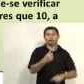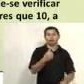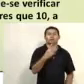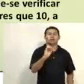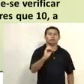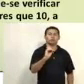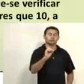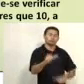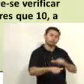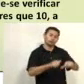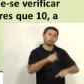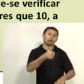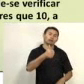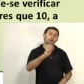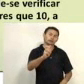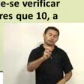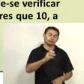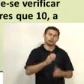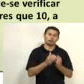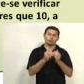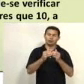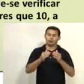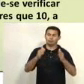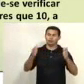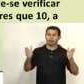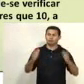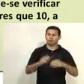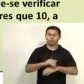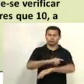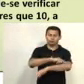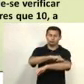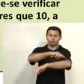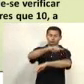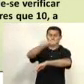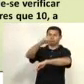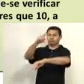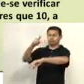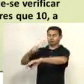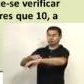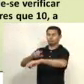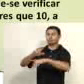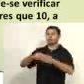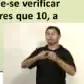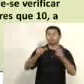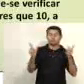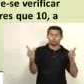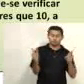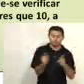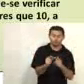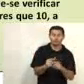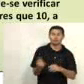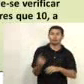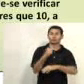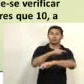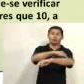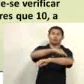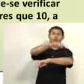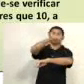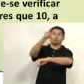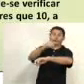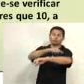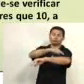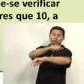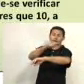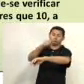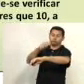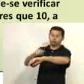15. Essa curva seria mais aberta que a anterior, tá? Diminuindo a sua altura, tá? Então